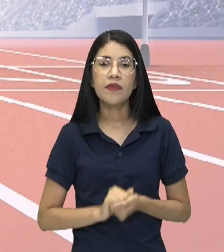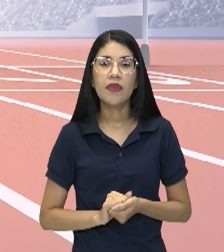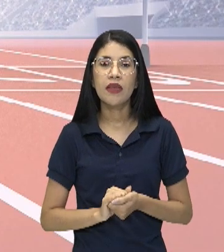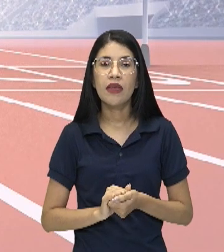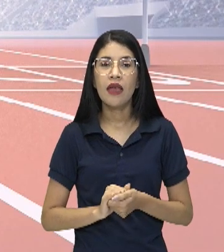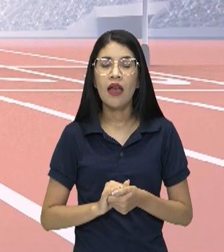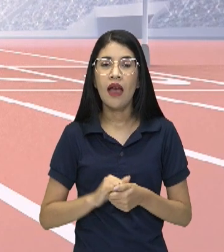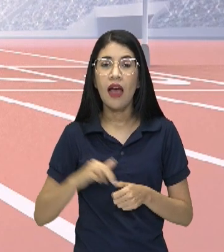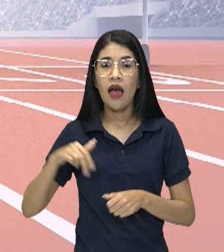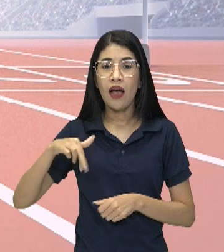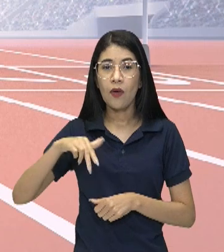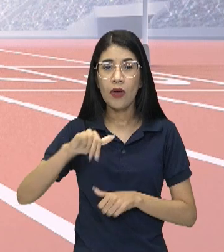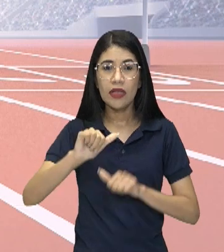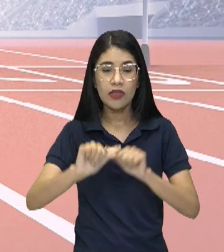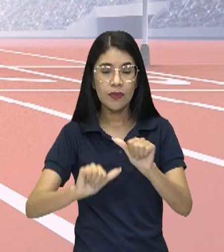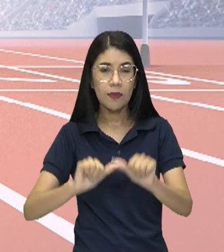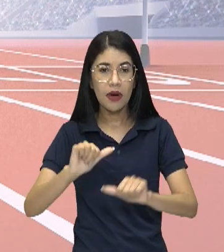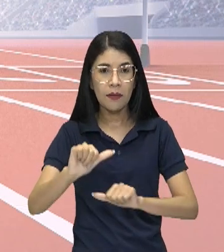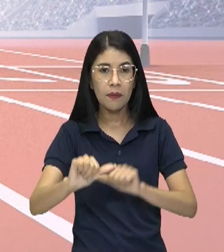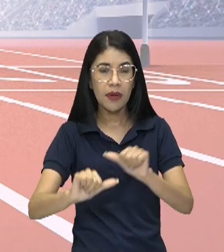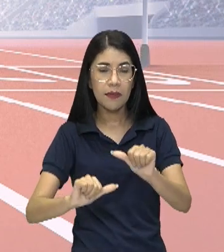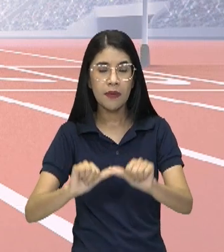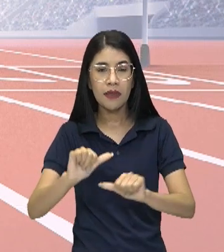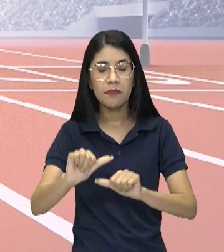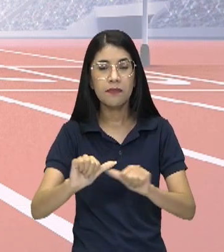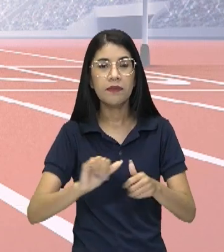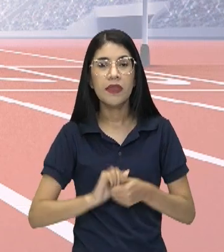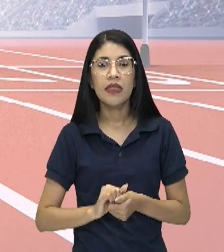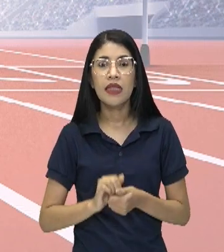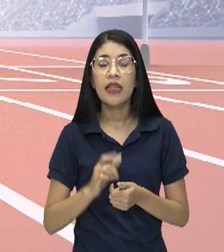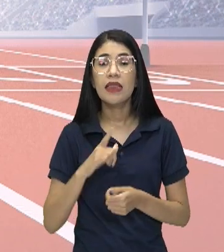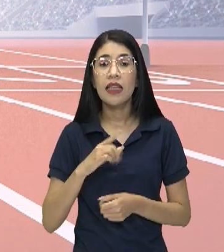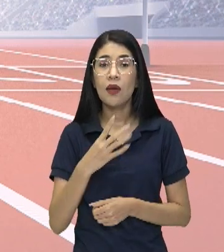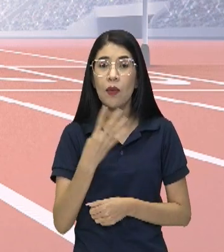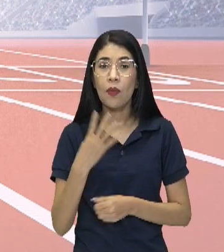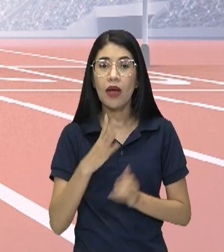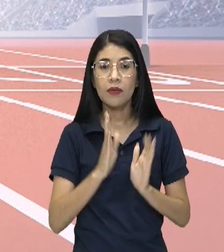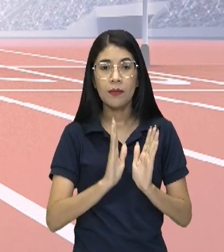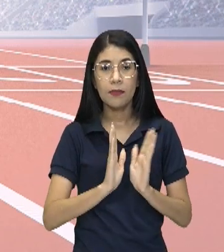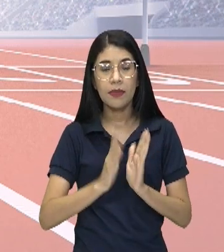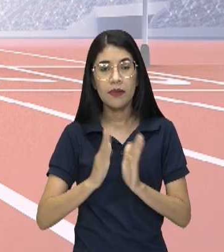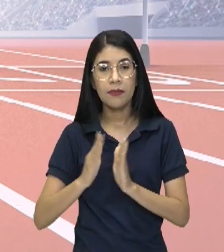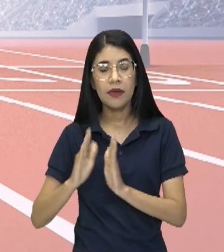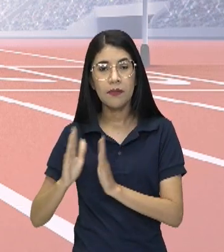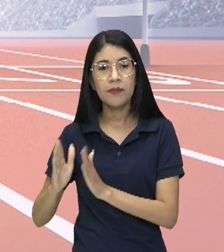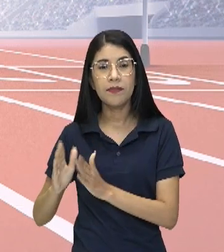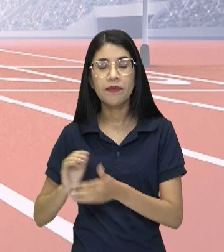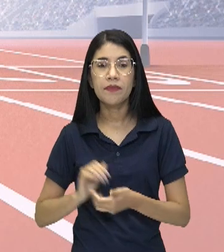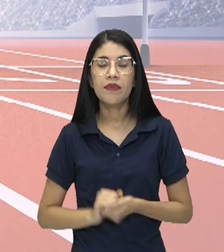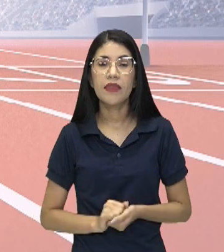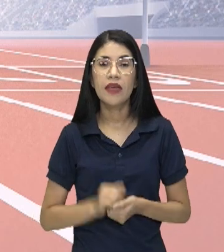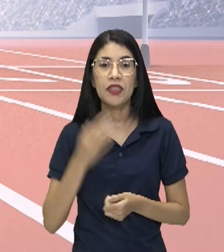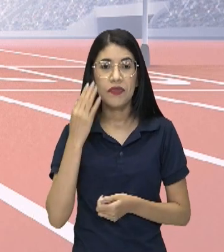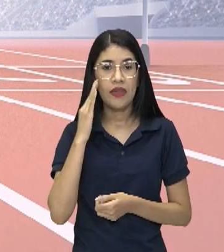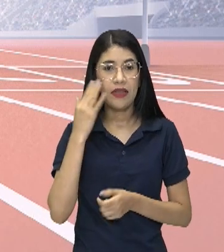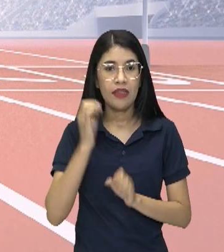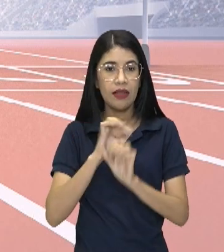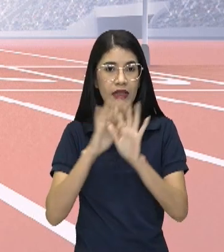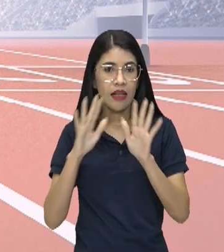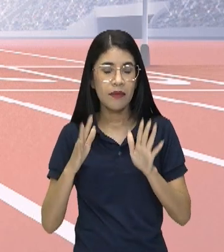de revezamento. Elas são obrigatoriamente divididas em 4 etapas. E aí a gente vai ter ali as de 100